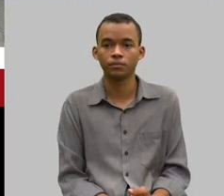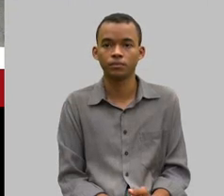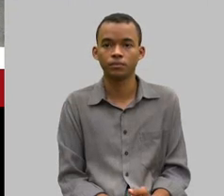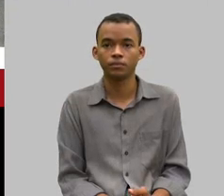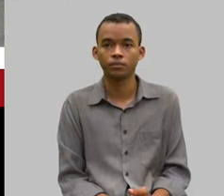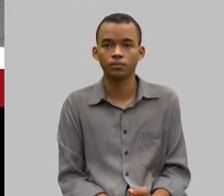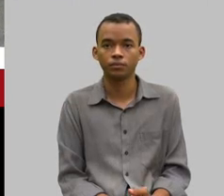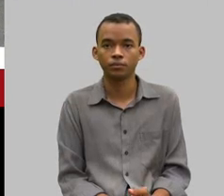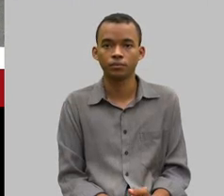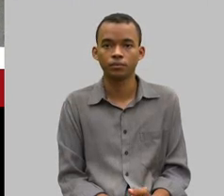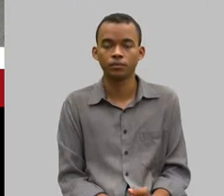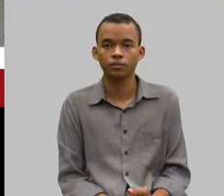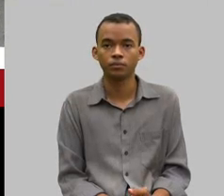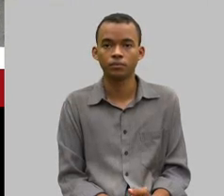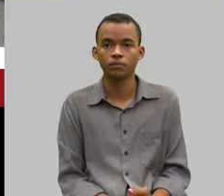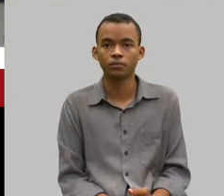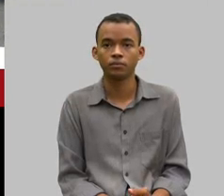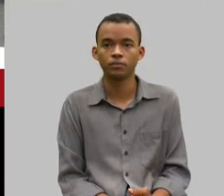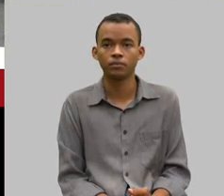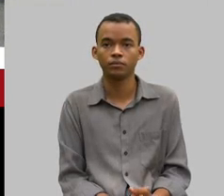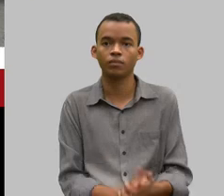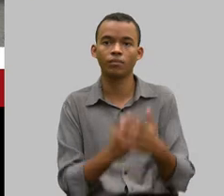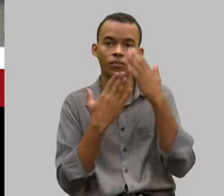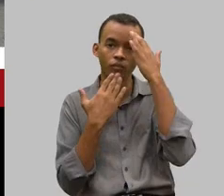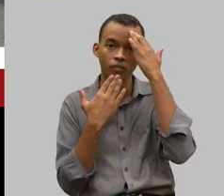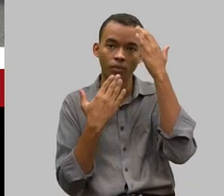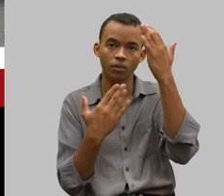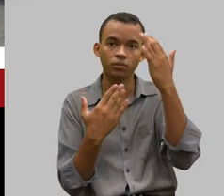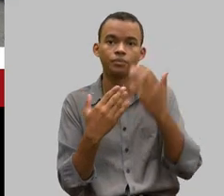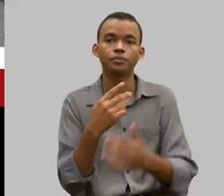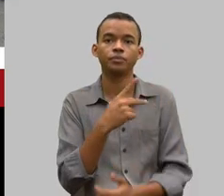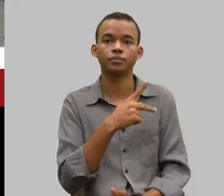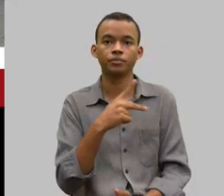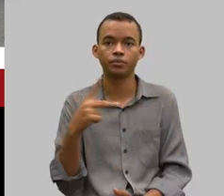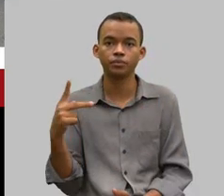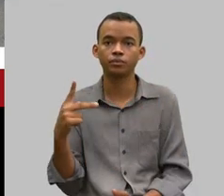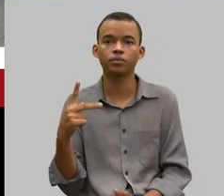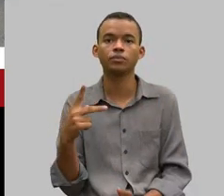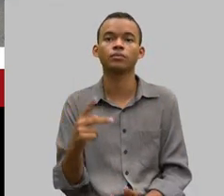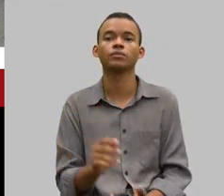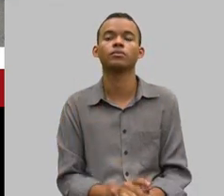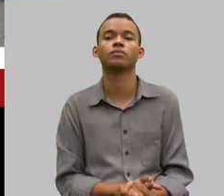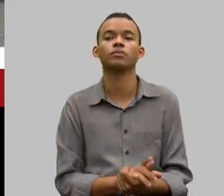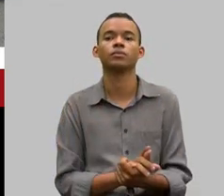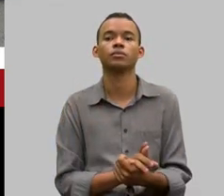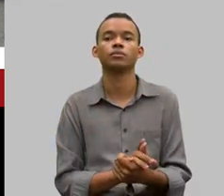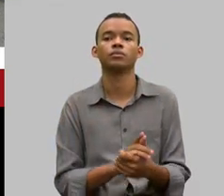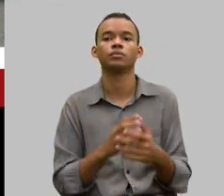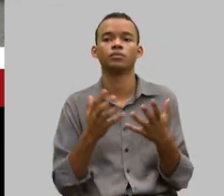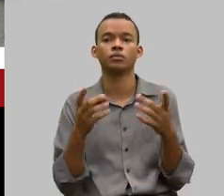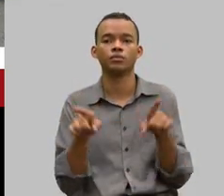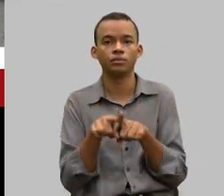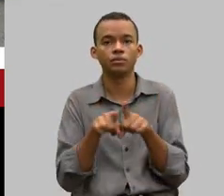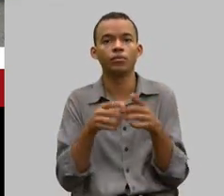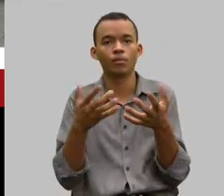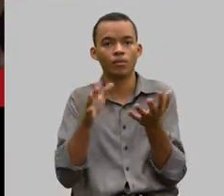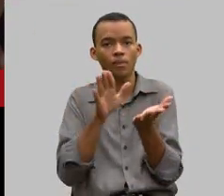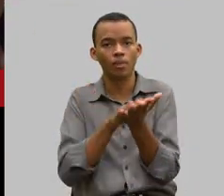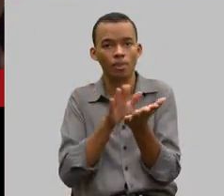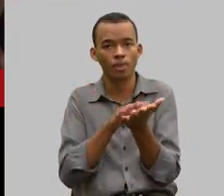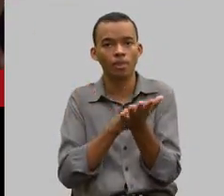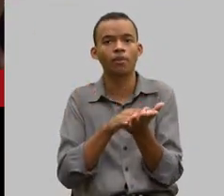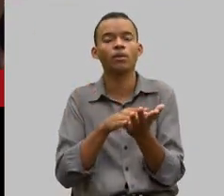Henrique Muito obrigado senhor presidente deputado leono bolsas parabenizar os secretários Gustavo